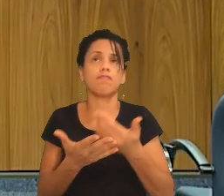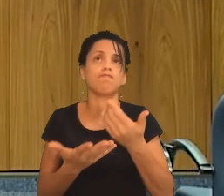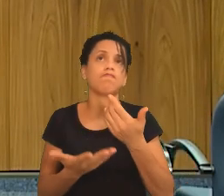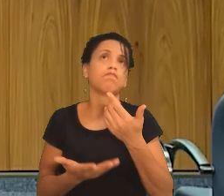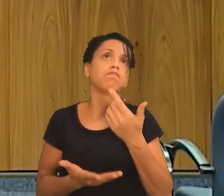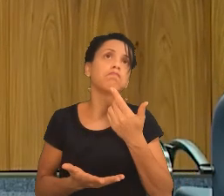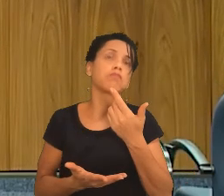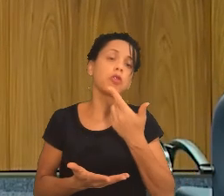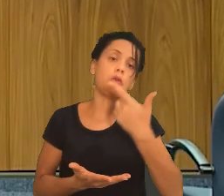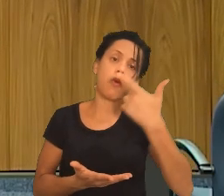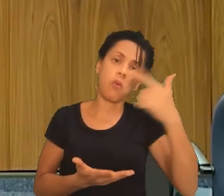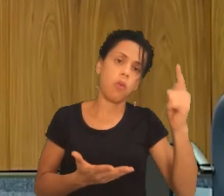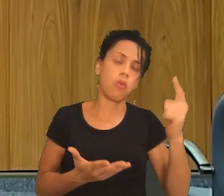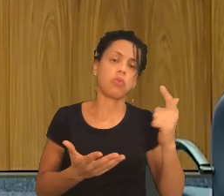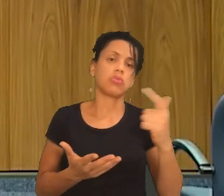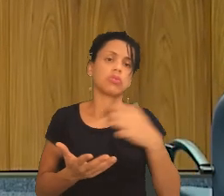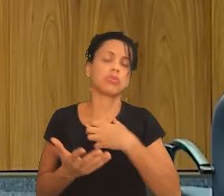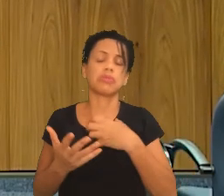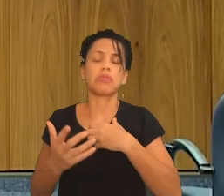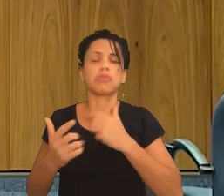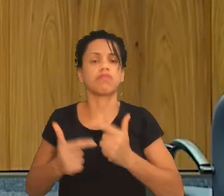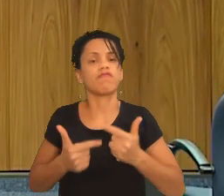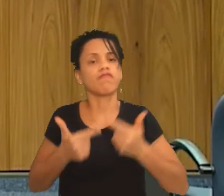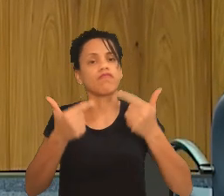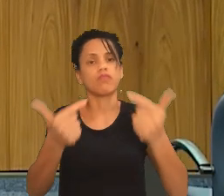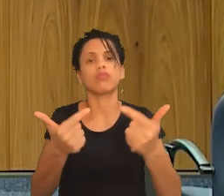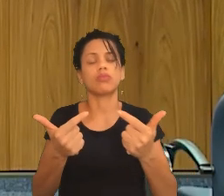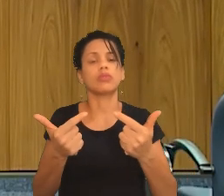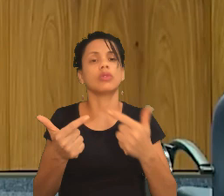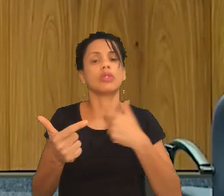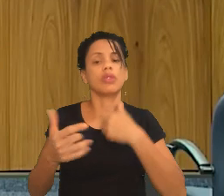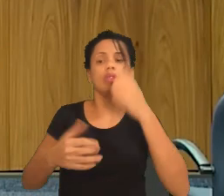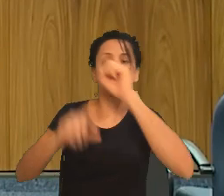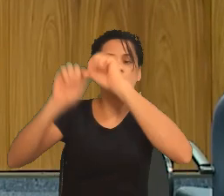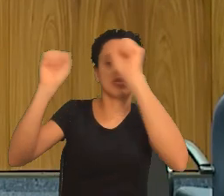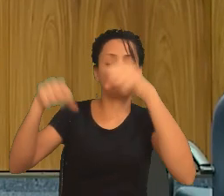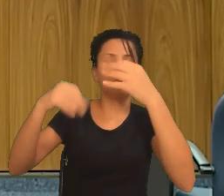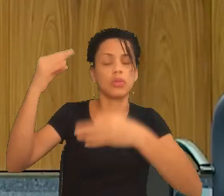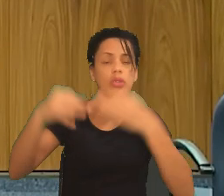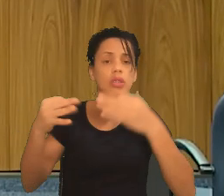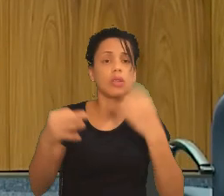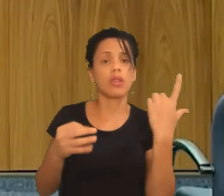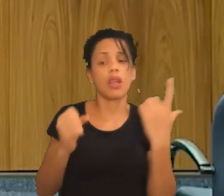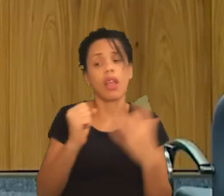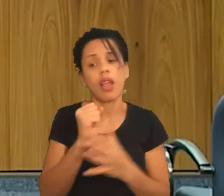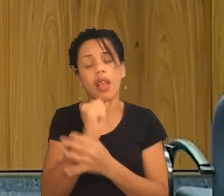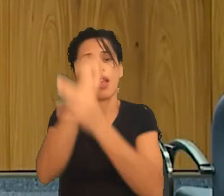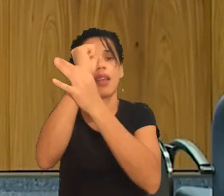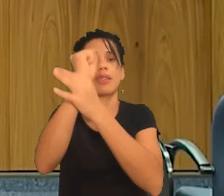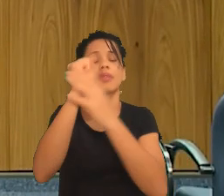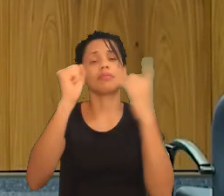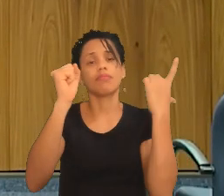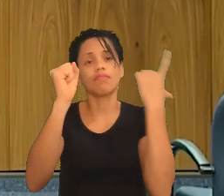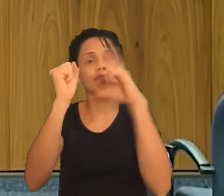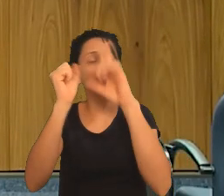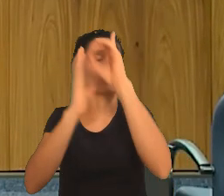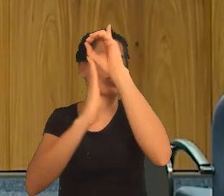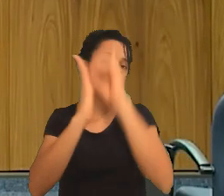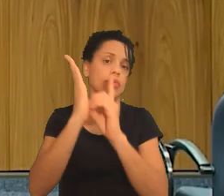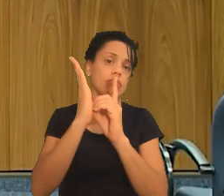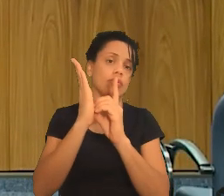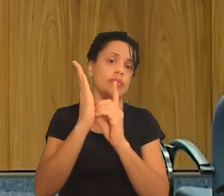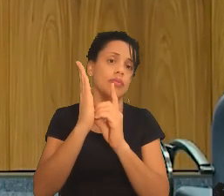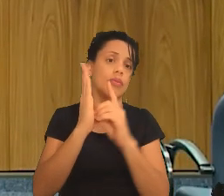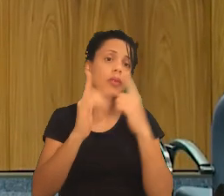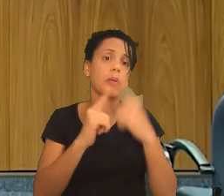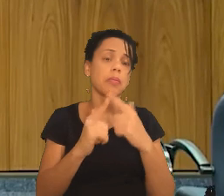formas de ação que inovam a interpretação jurídica para poder garantir esses direitos que, a princípio, não